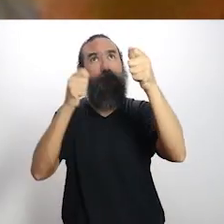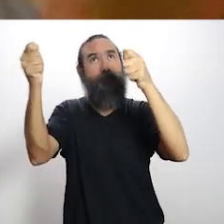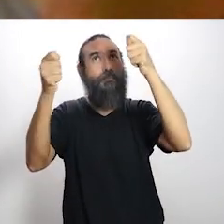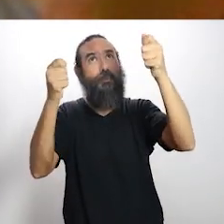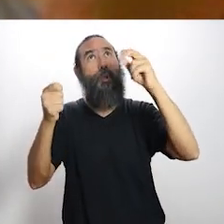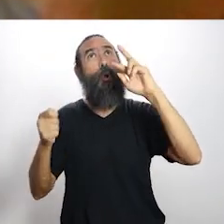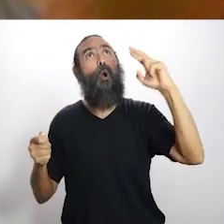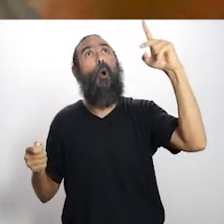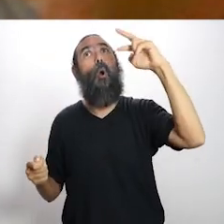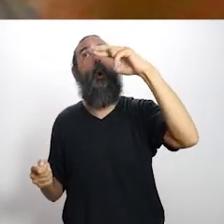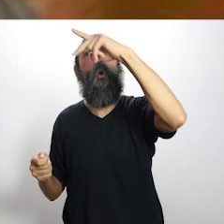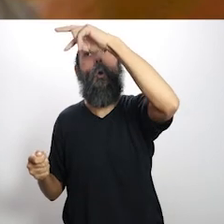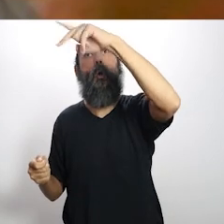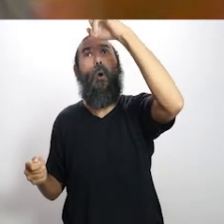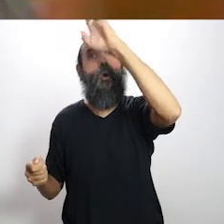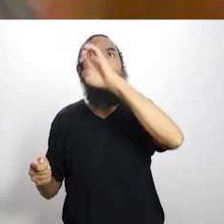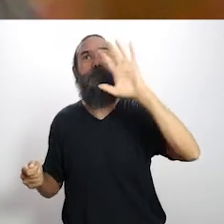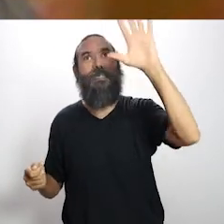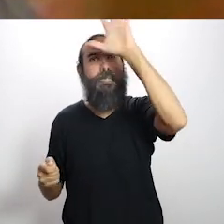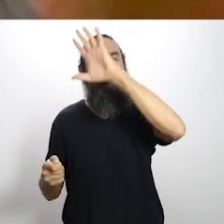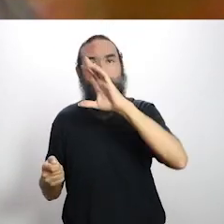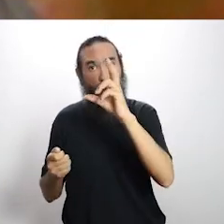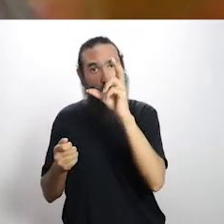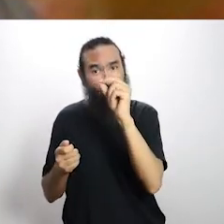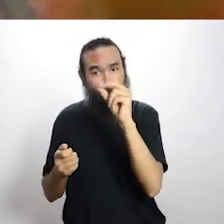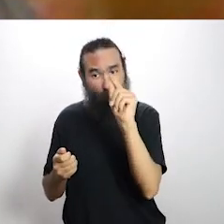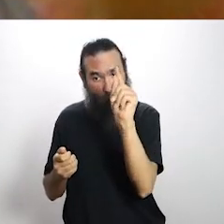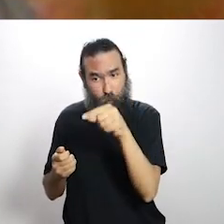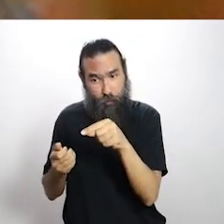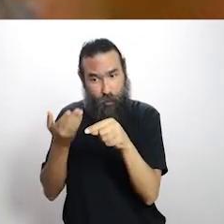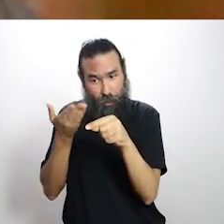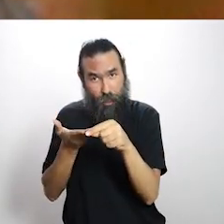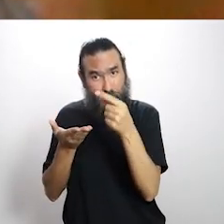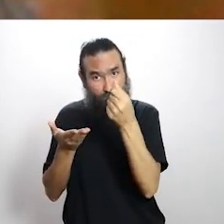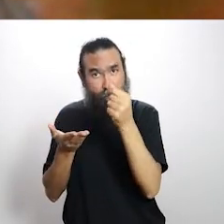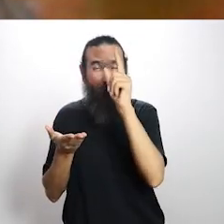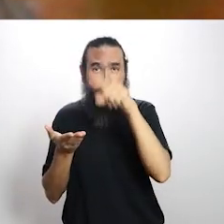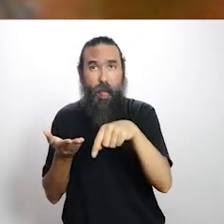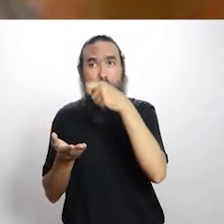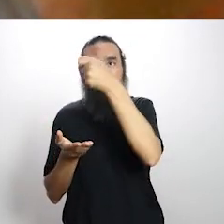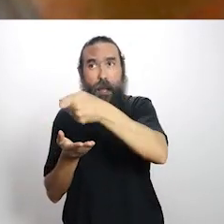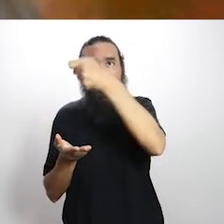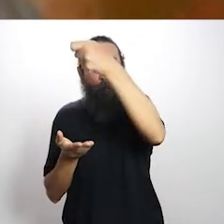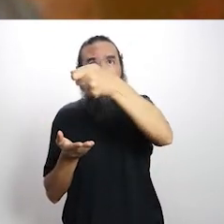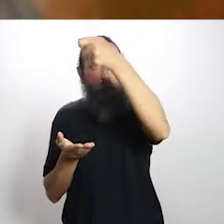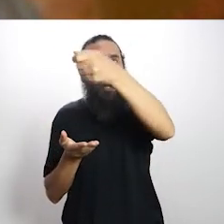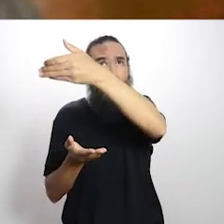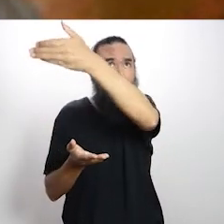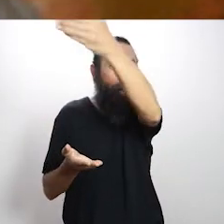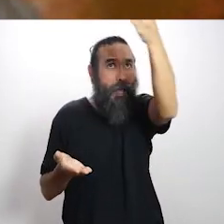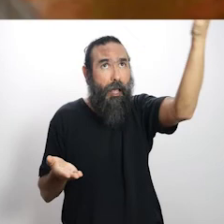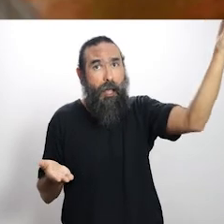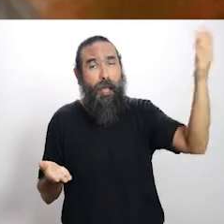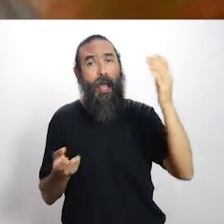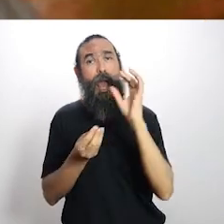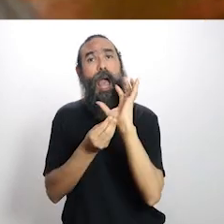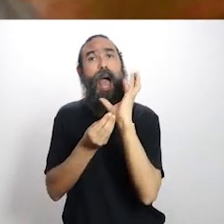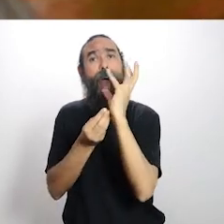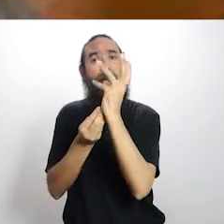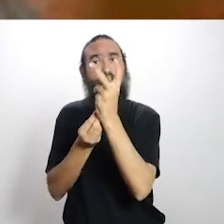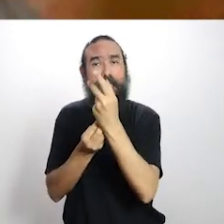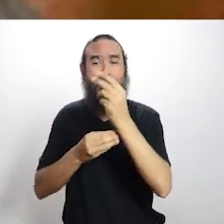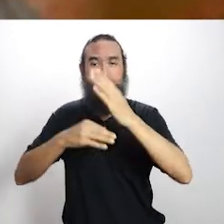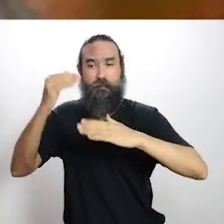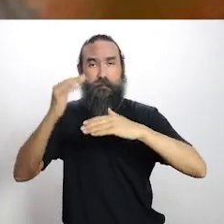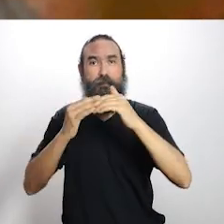direto é um recurso que está entrando diretamente a todos eles então foi bastante importante a